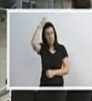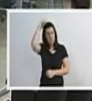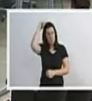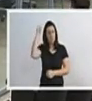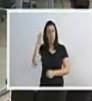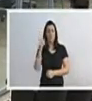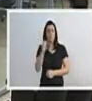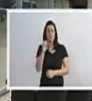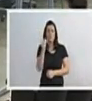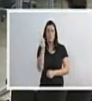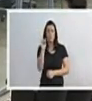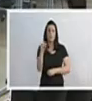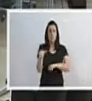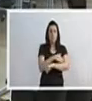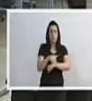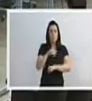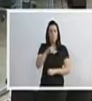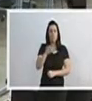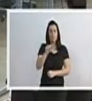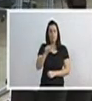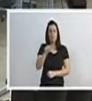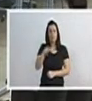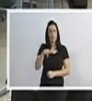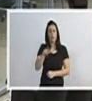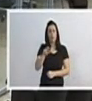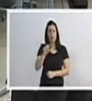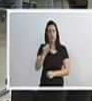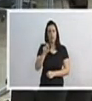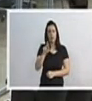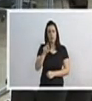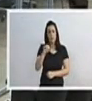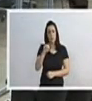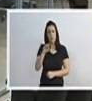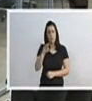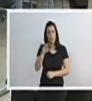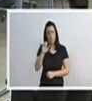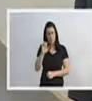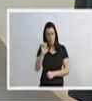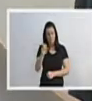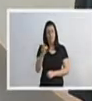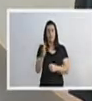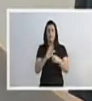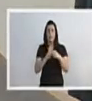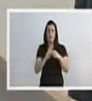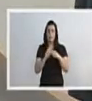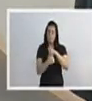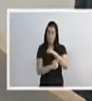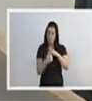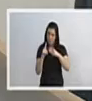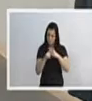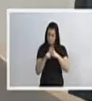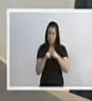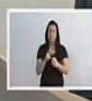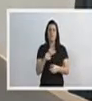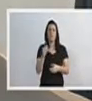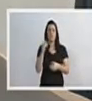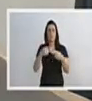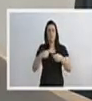denomina de rua Jaguaribe, prolongamento da via pública localizada no bairro Garcia. Em discussão, em votação.